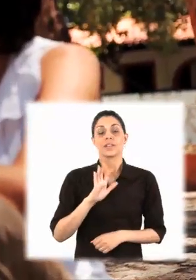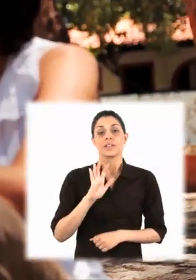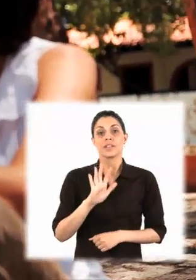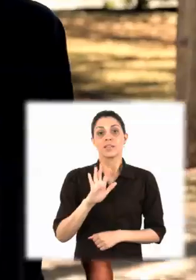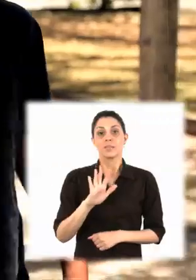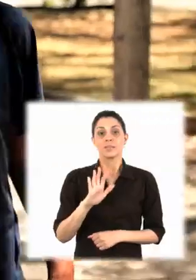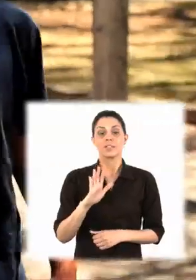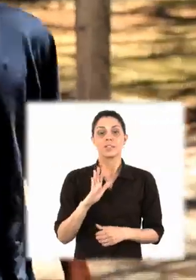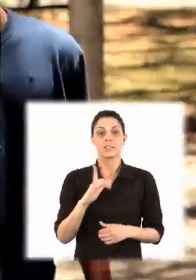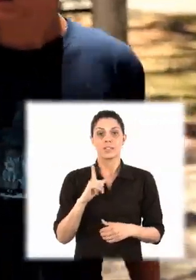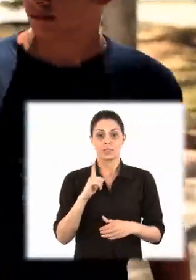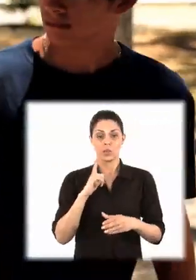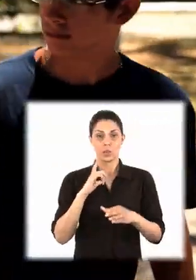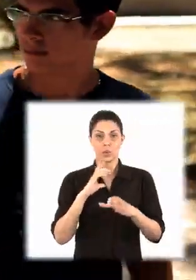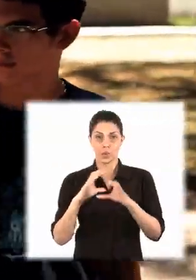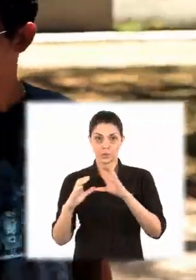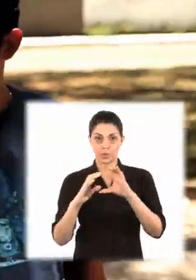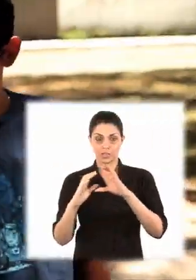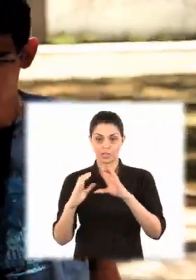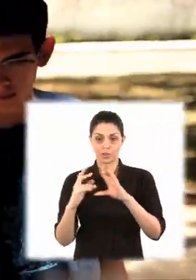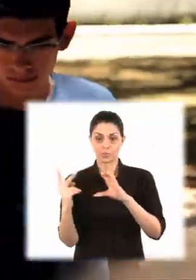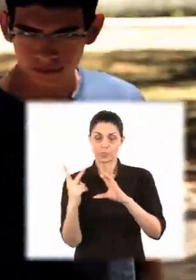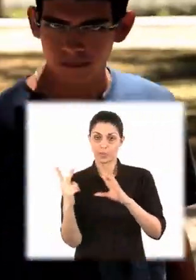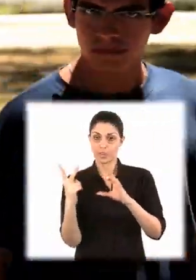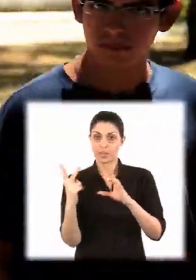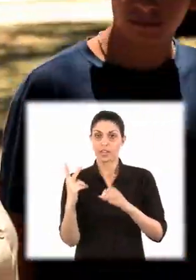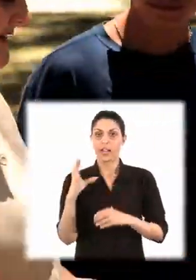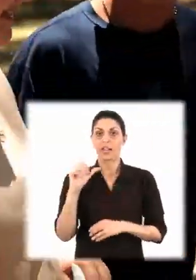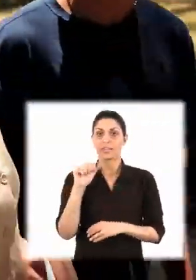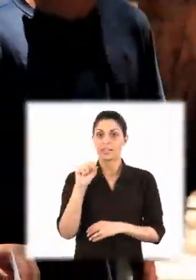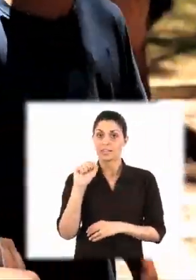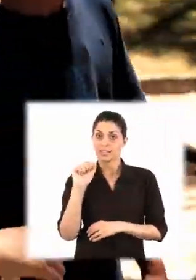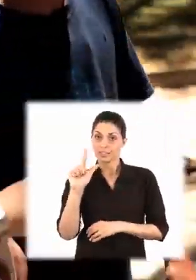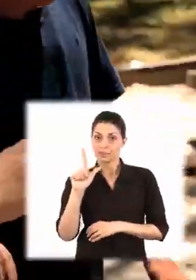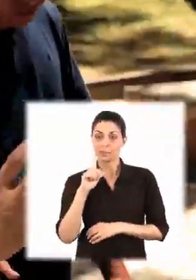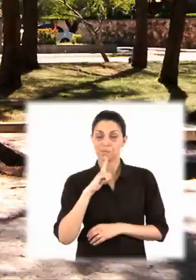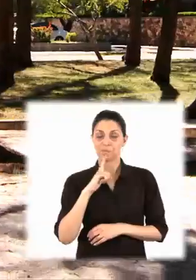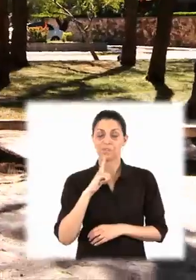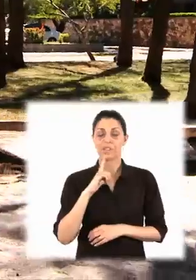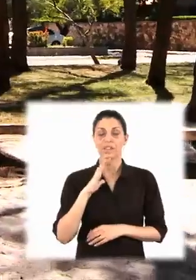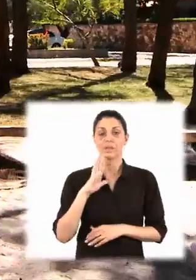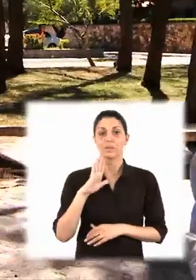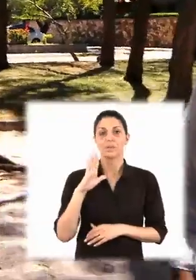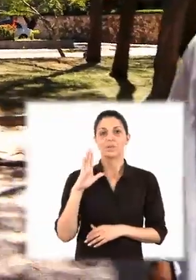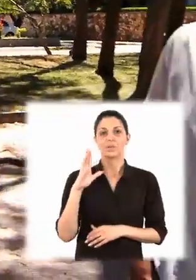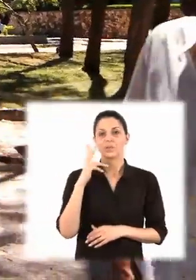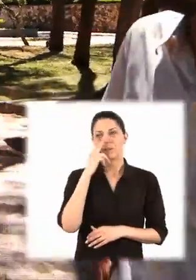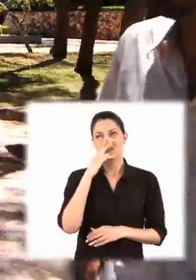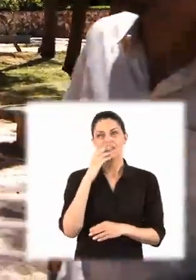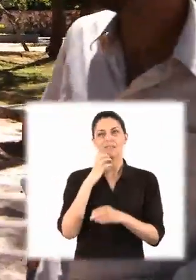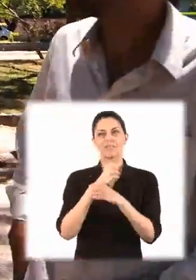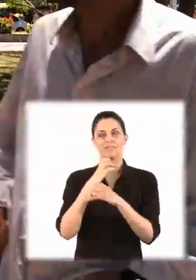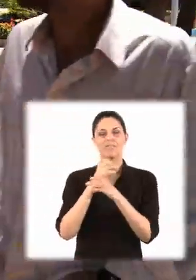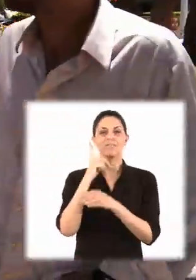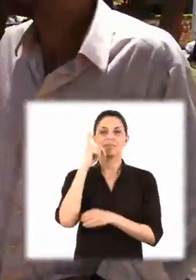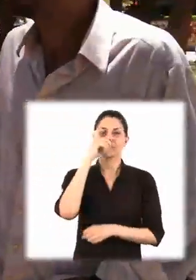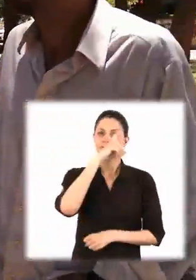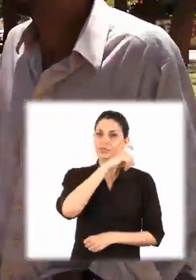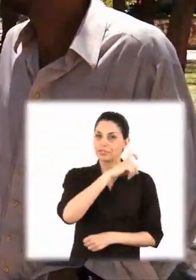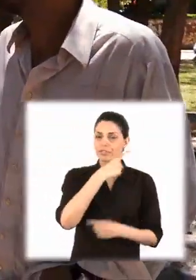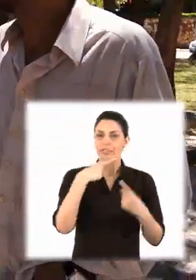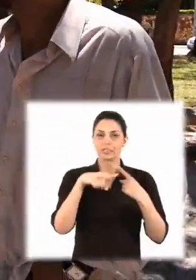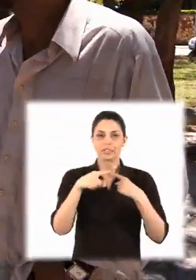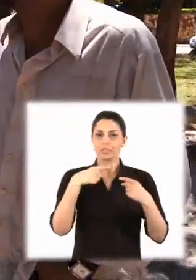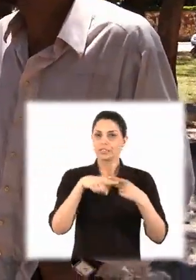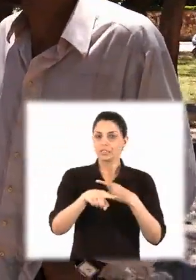tiveram um probleminha de comunicação, é um casal. E eles estão assim, digamos, com um